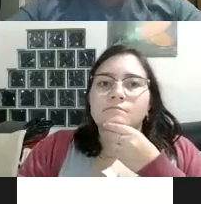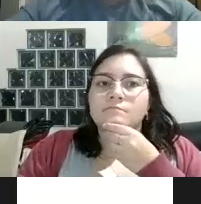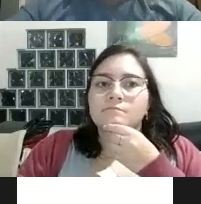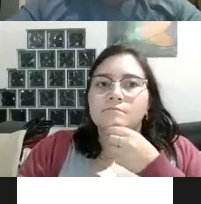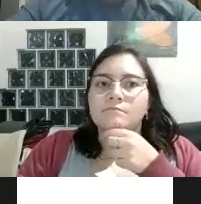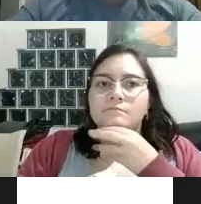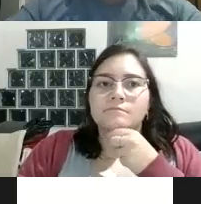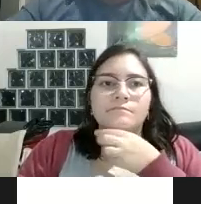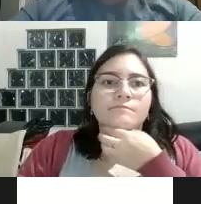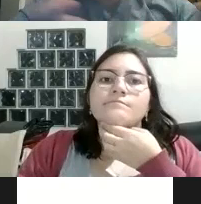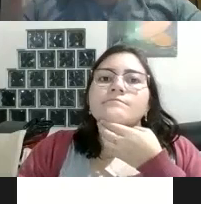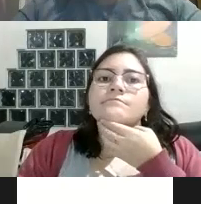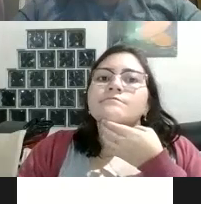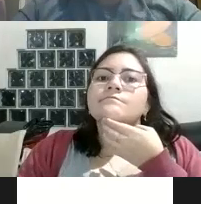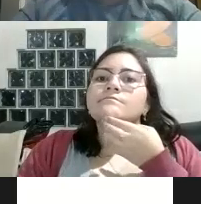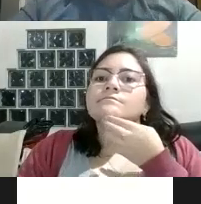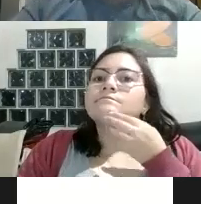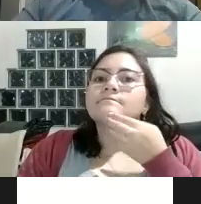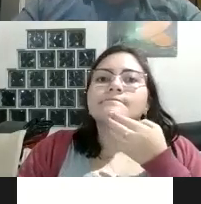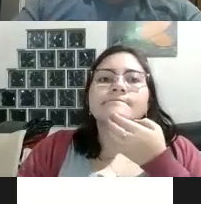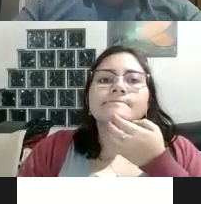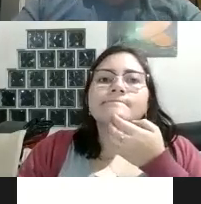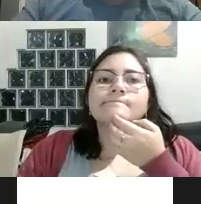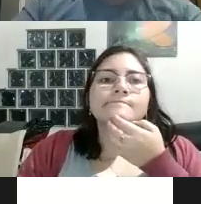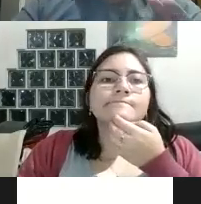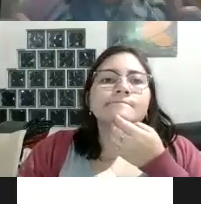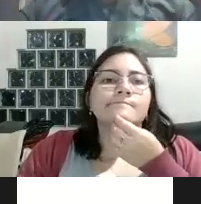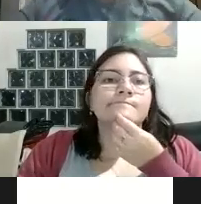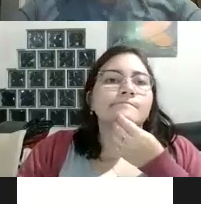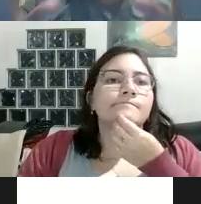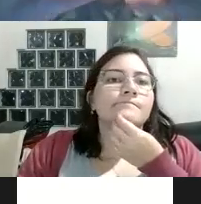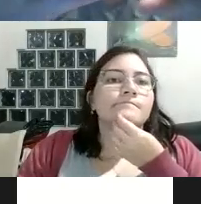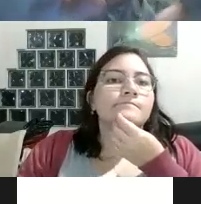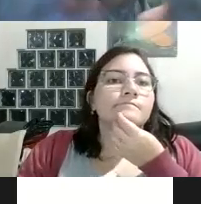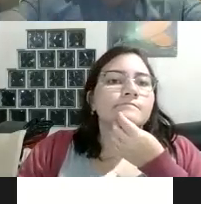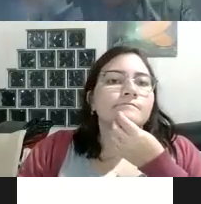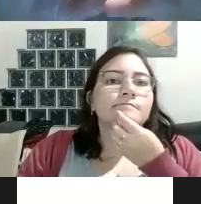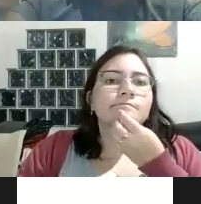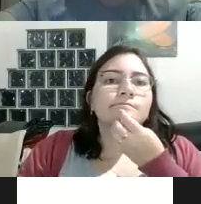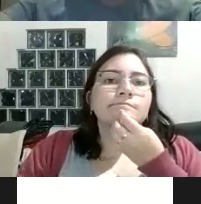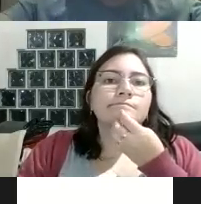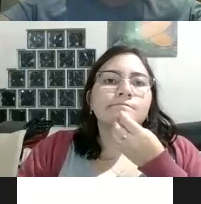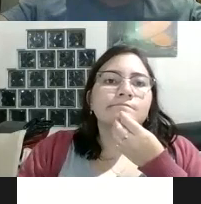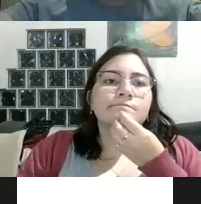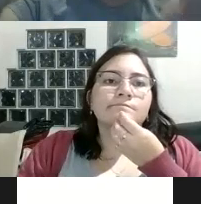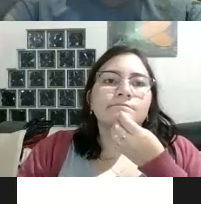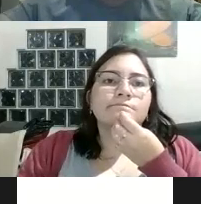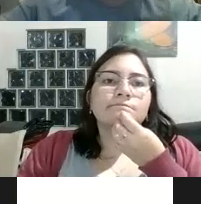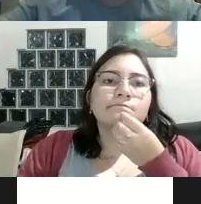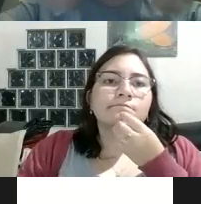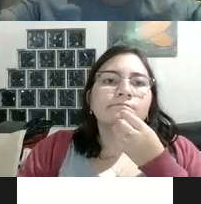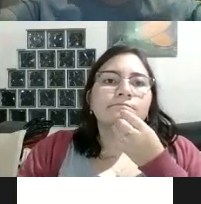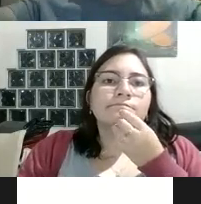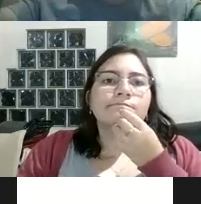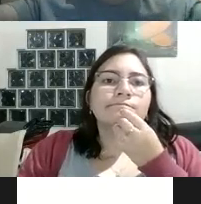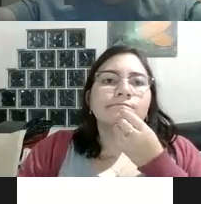lá. A gente fala em 2.000 anos, estamos em 2020. 2020, me desculpe quem pense errado, eu não estou